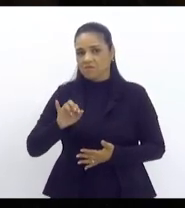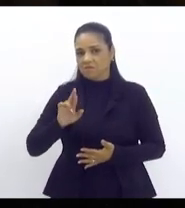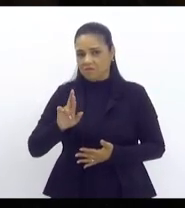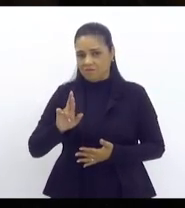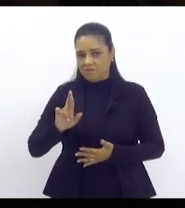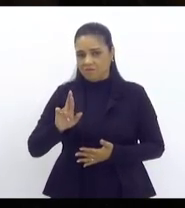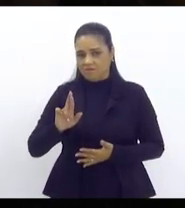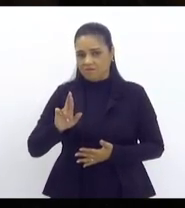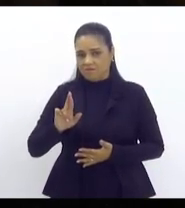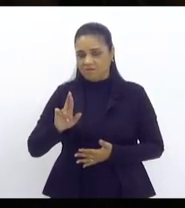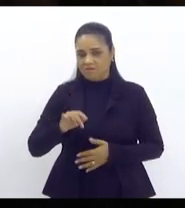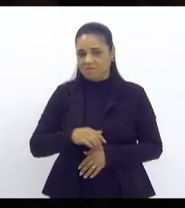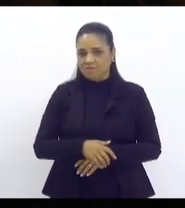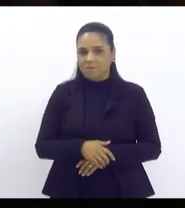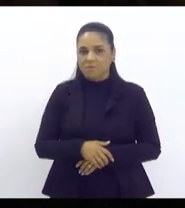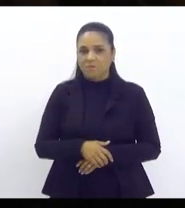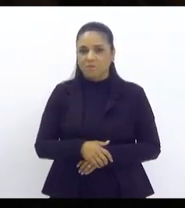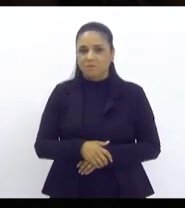ficarão isentos.